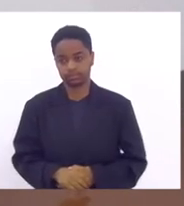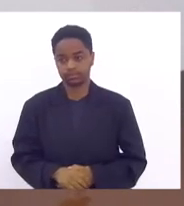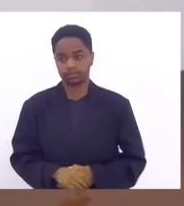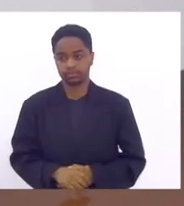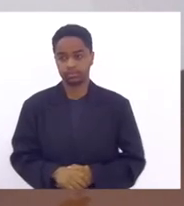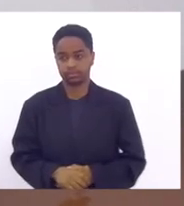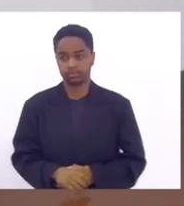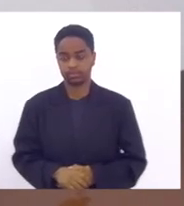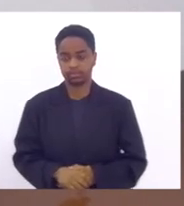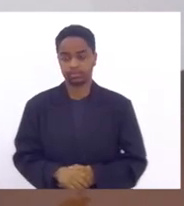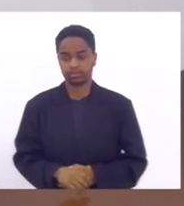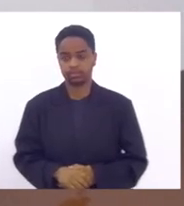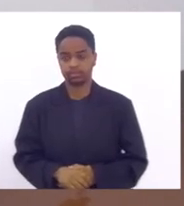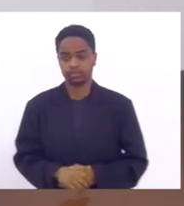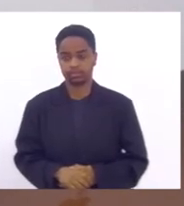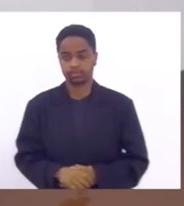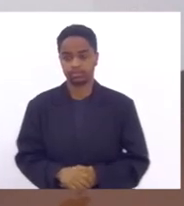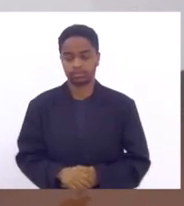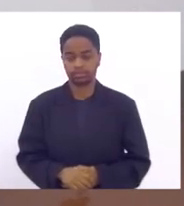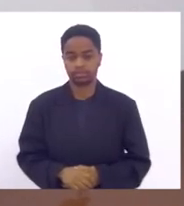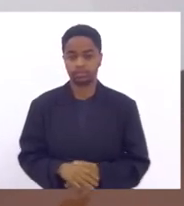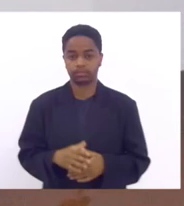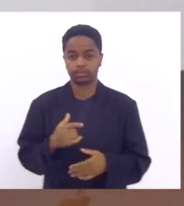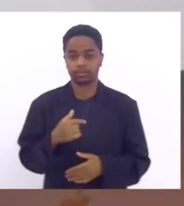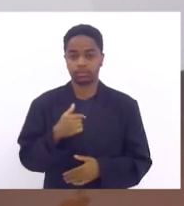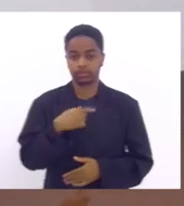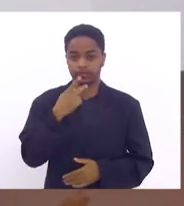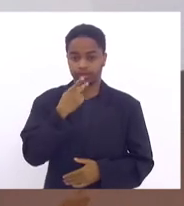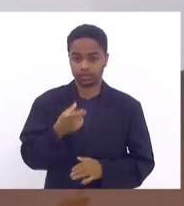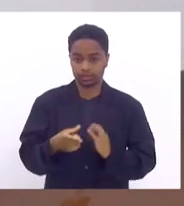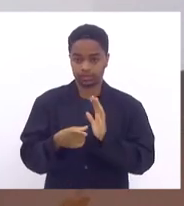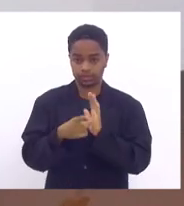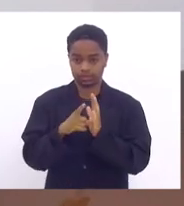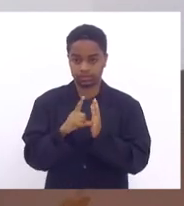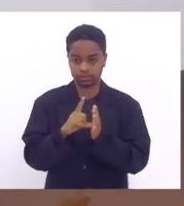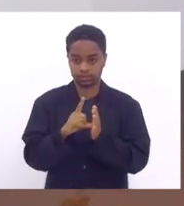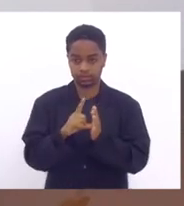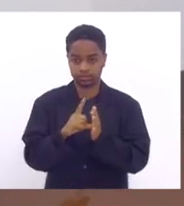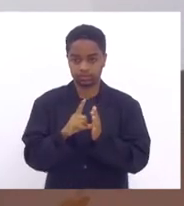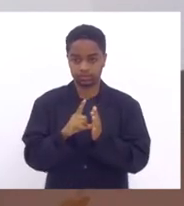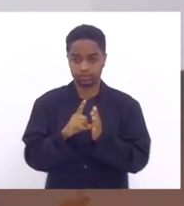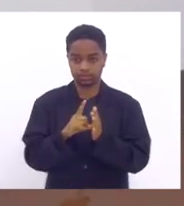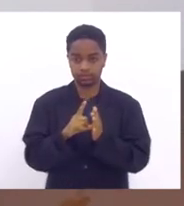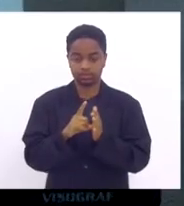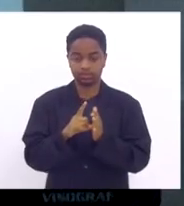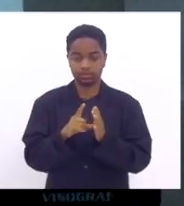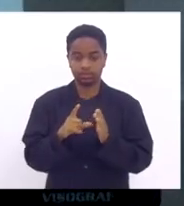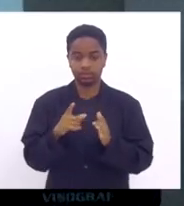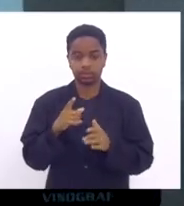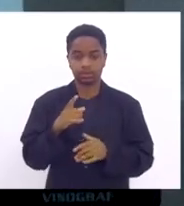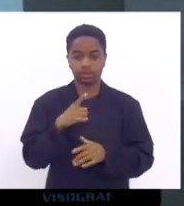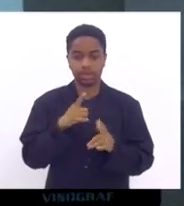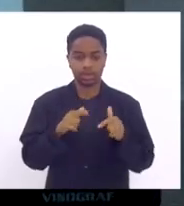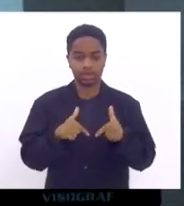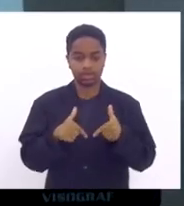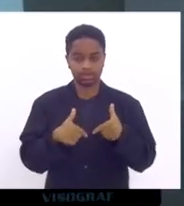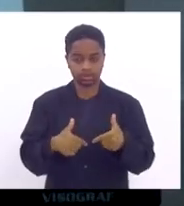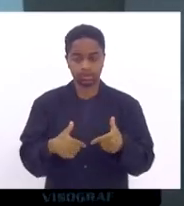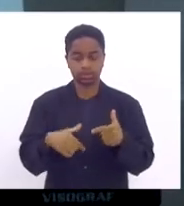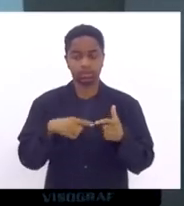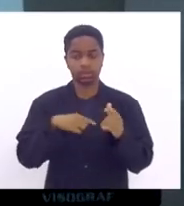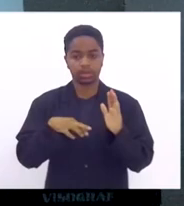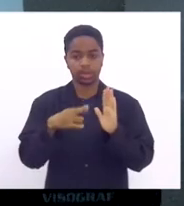eh essa previsão como eu dizia ela não é e é isso tem acento né regimental dentro da casa e não é